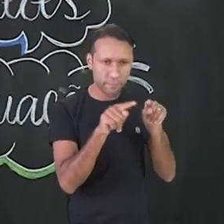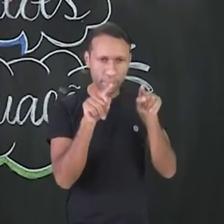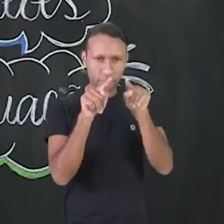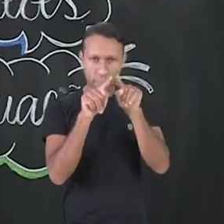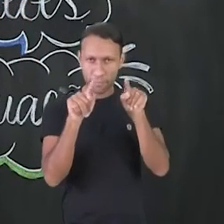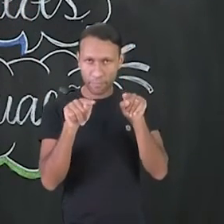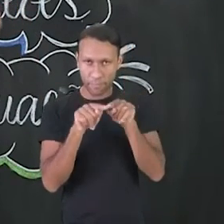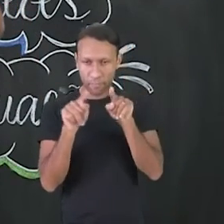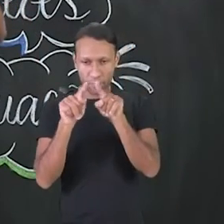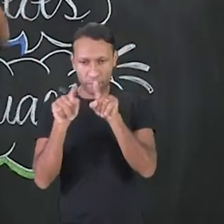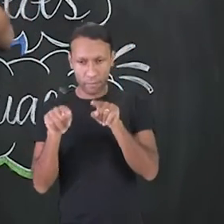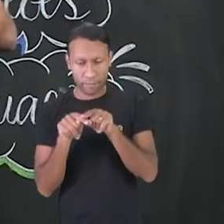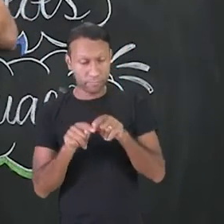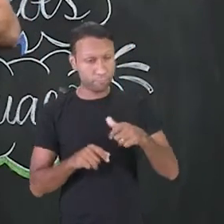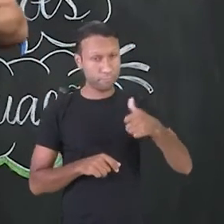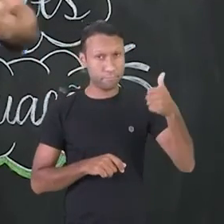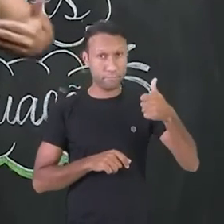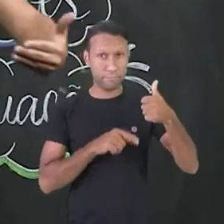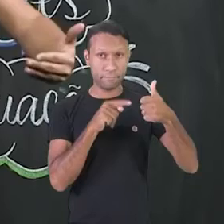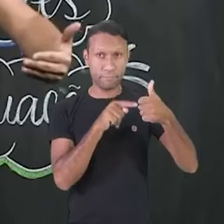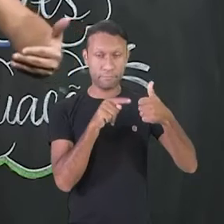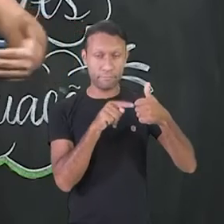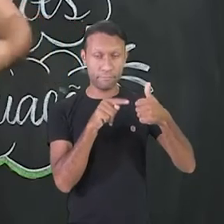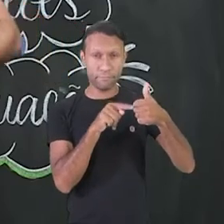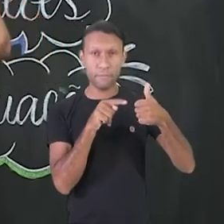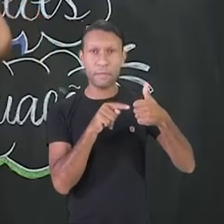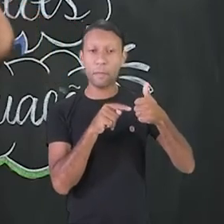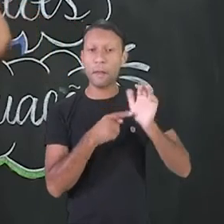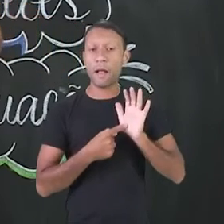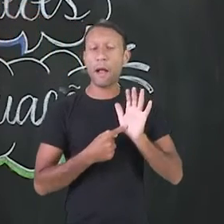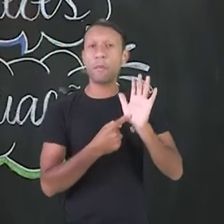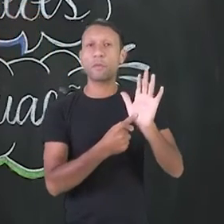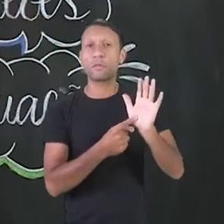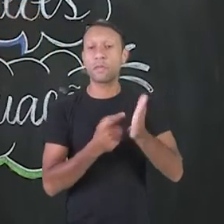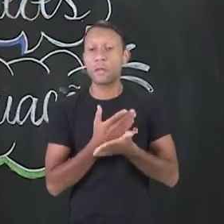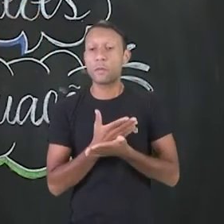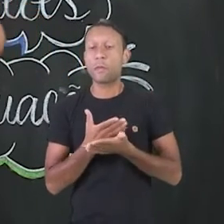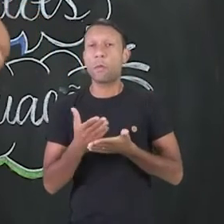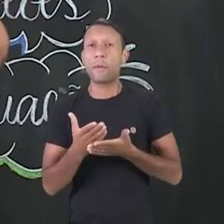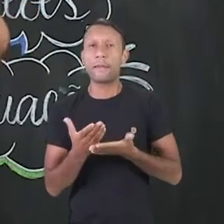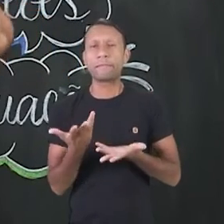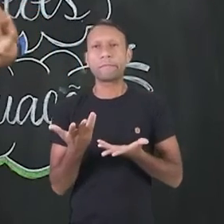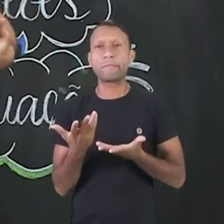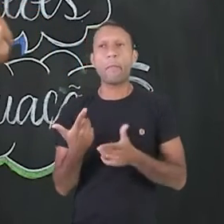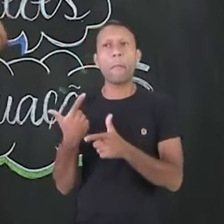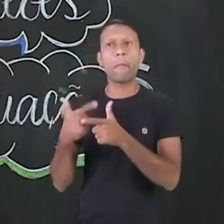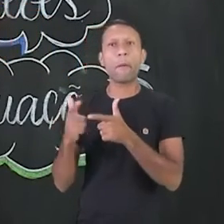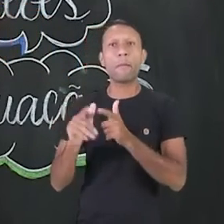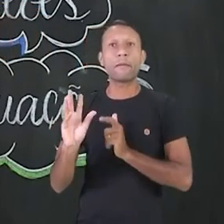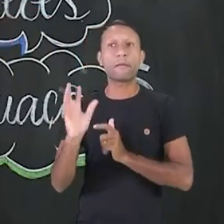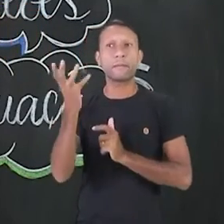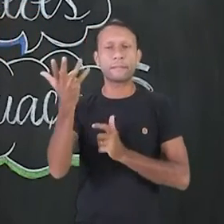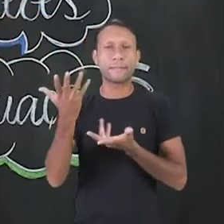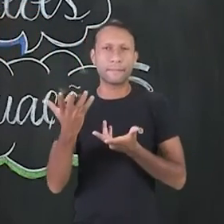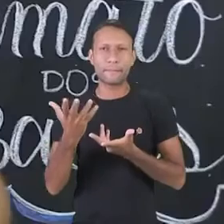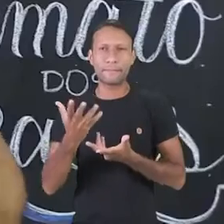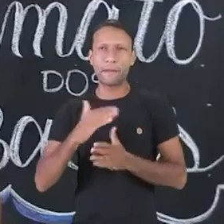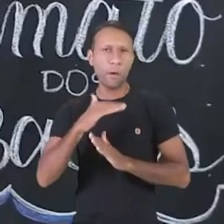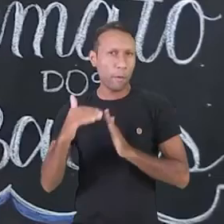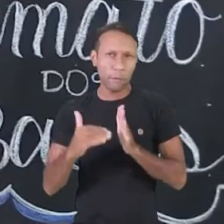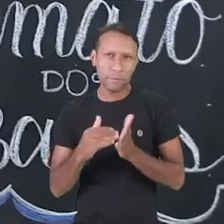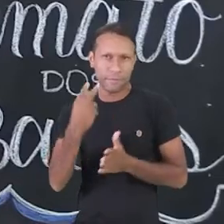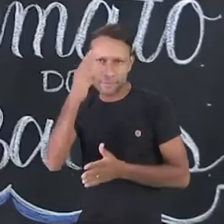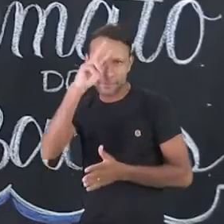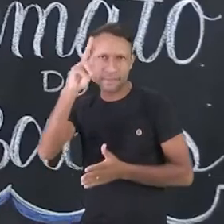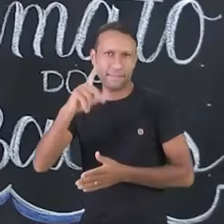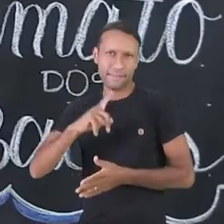apenas 3 quadrinhos. O primeiro quadrinho tem que apresentar a situação inicial e aquilo que a gente chama de apresentação de um conflito, de um problema. Toda história tem um probleminha